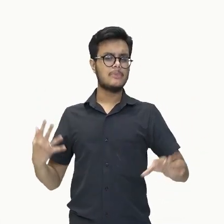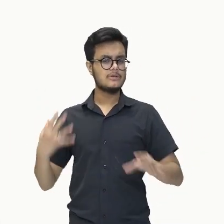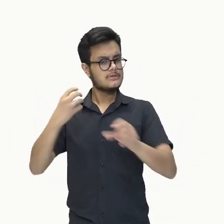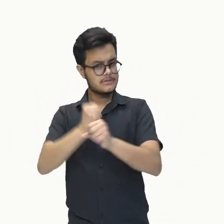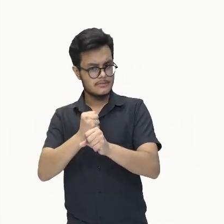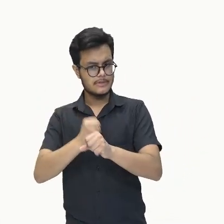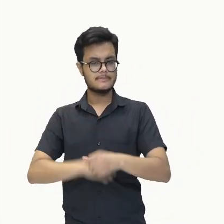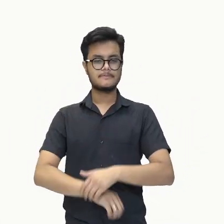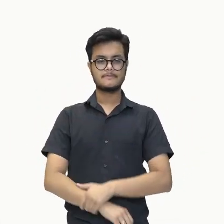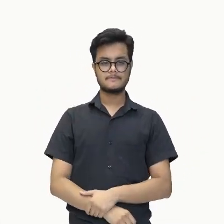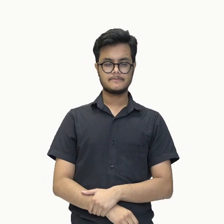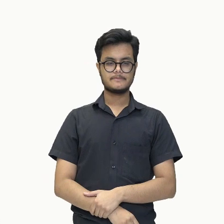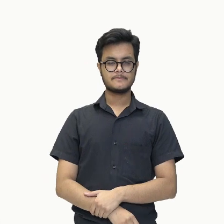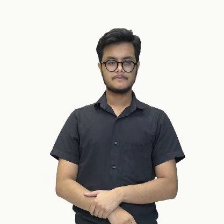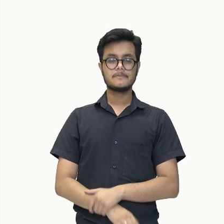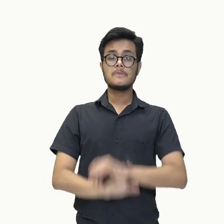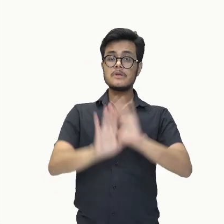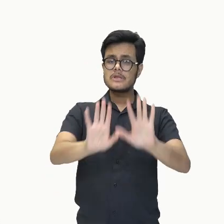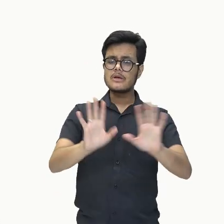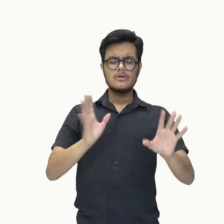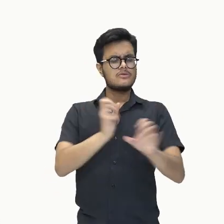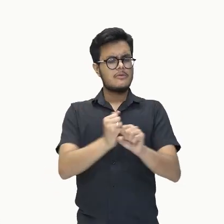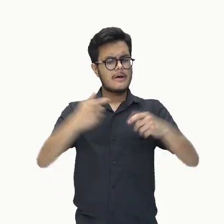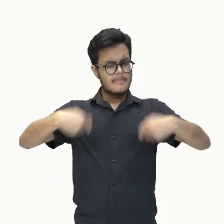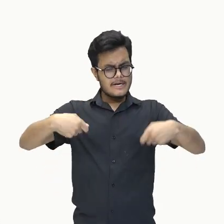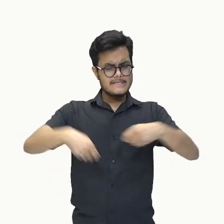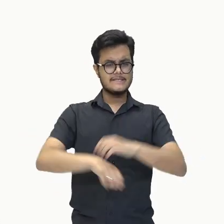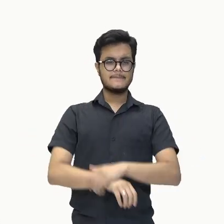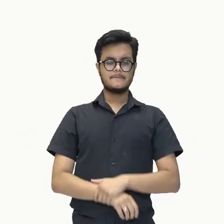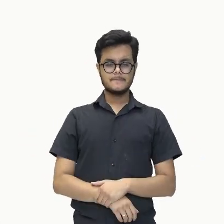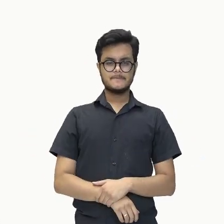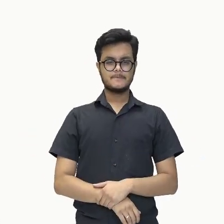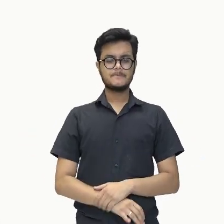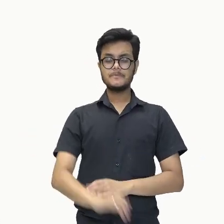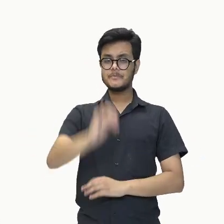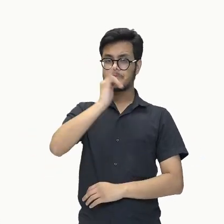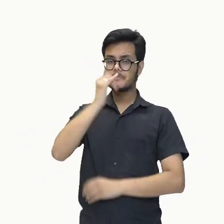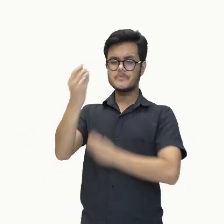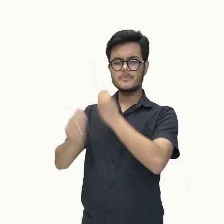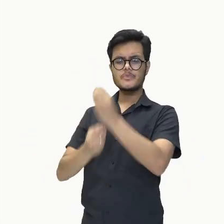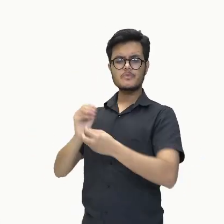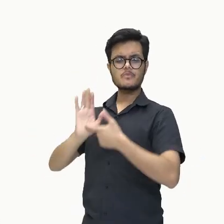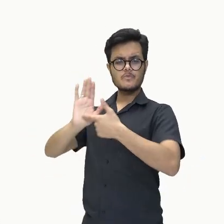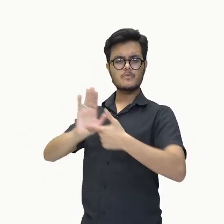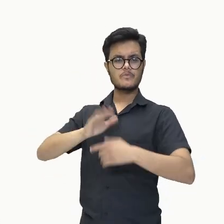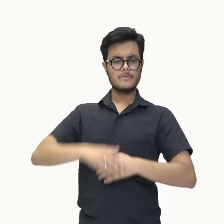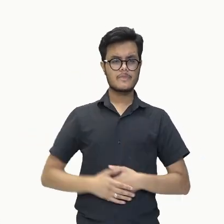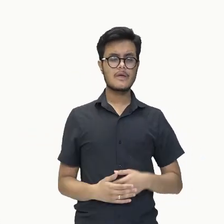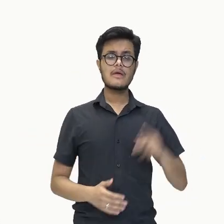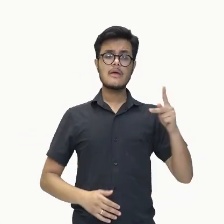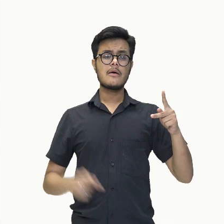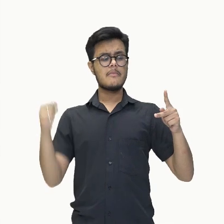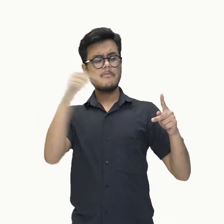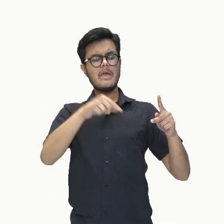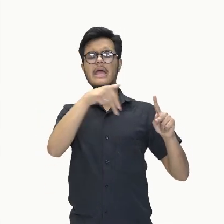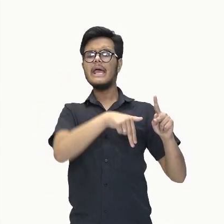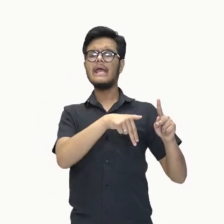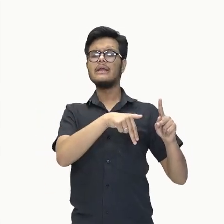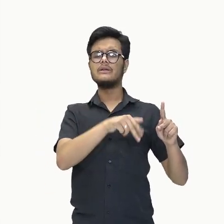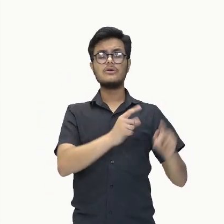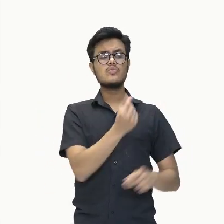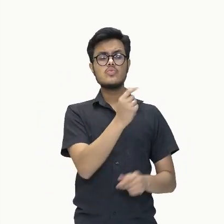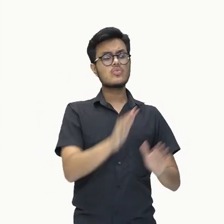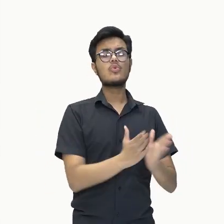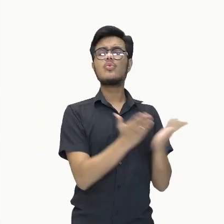gráfico. Então vamos para a resolução. Em nosso exemplo, temos o quê? Que calcular o quê? O